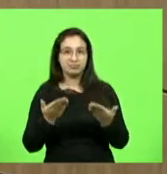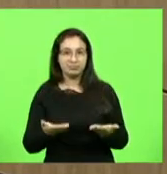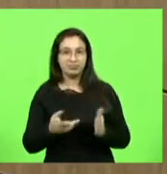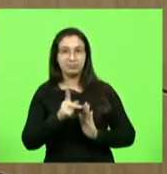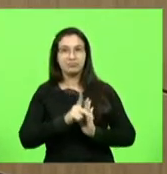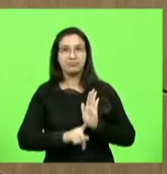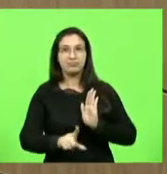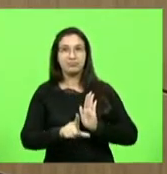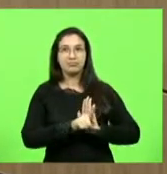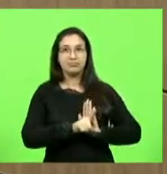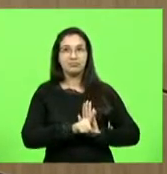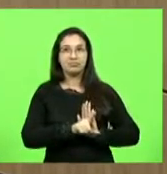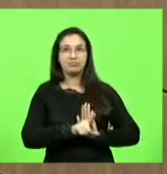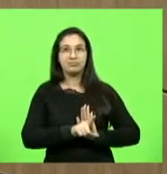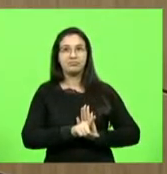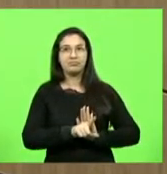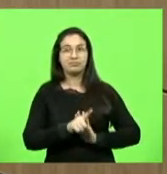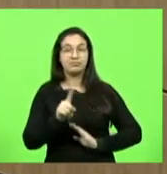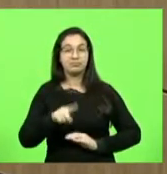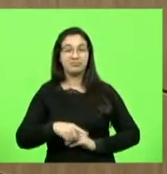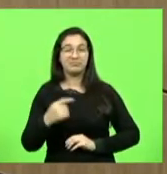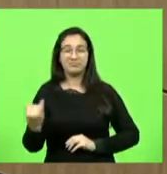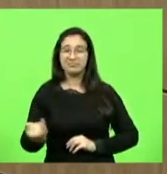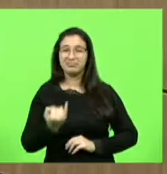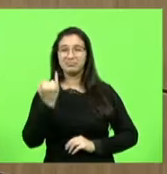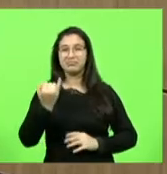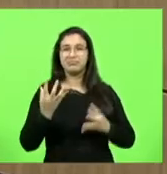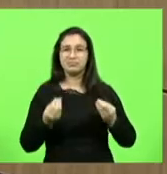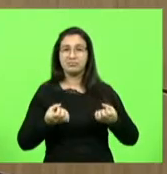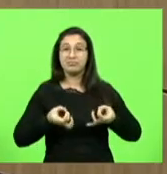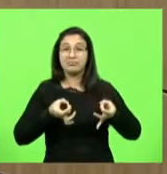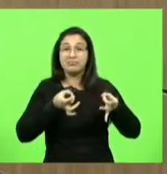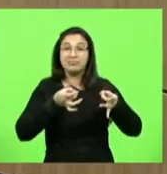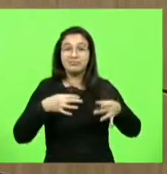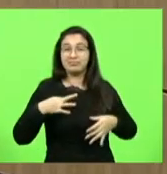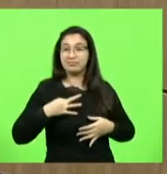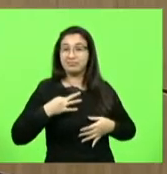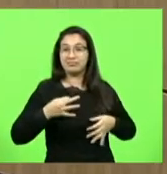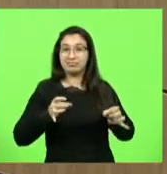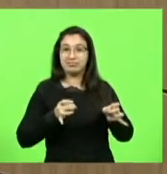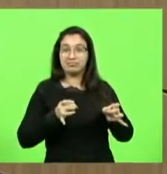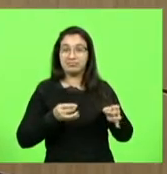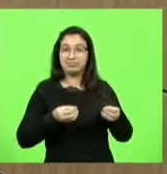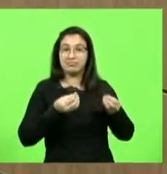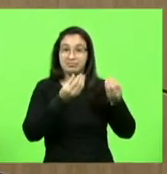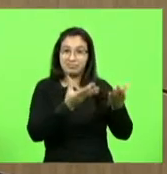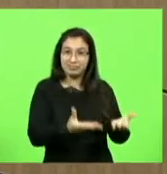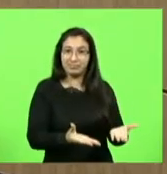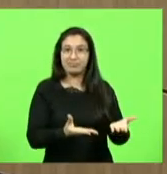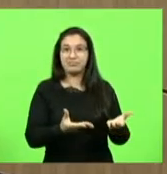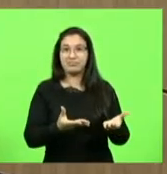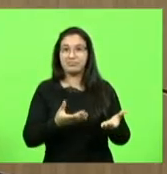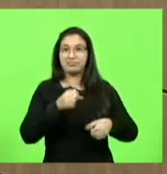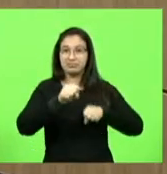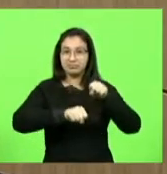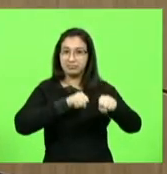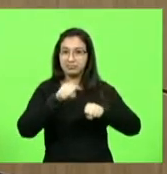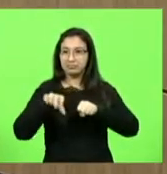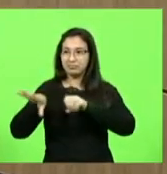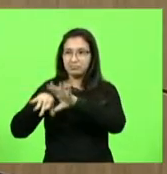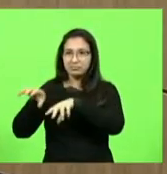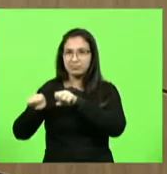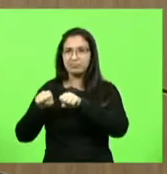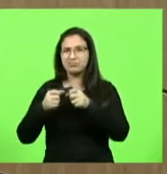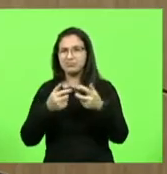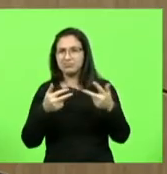projeto de lei, que é extremamente importante. É a doação de bicicletas apreendidas para serem transformadas em